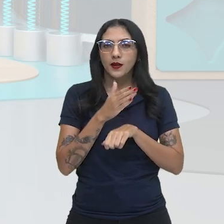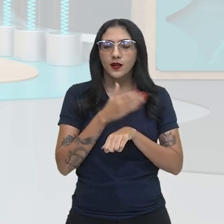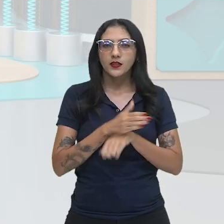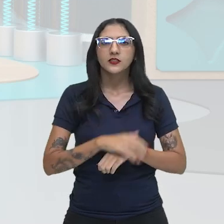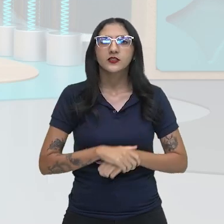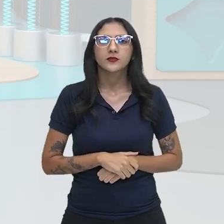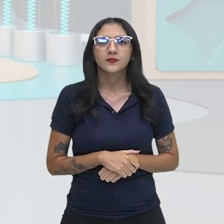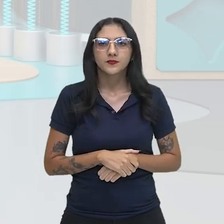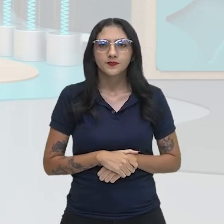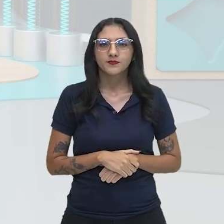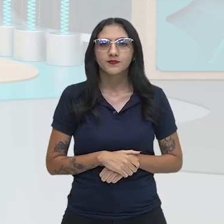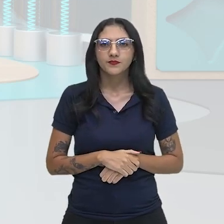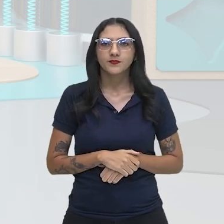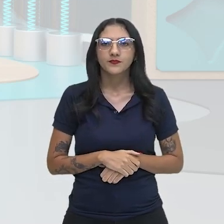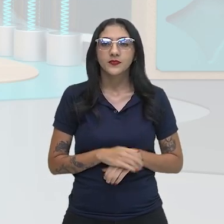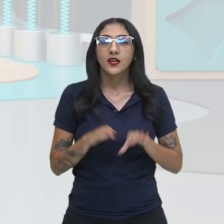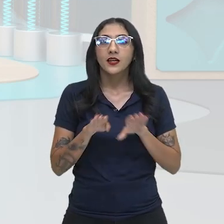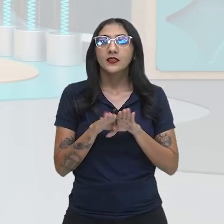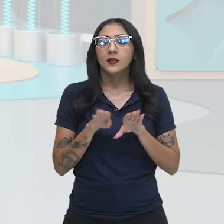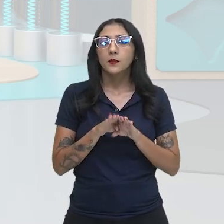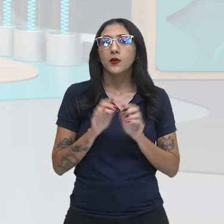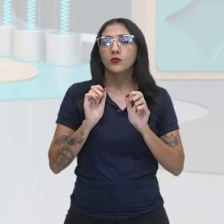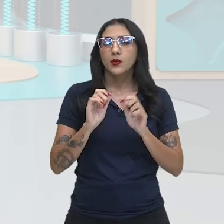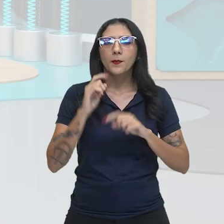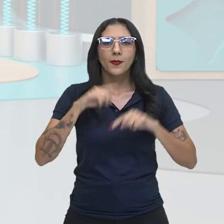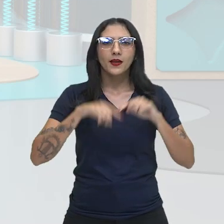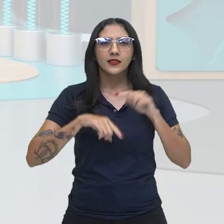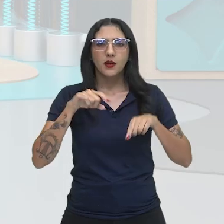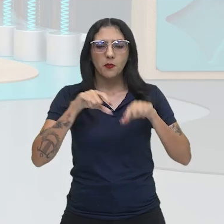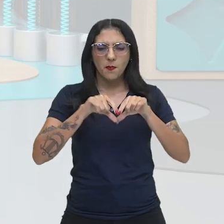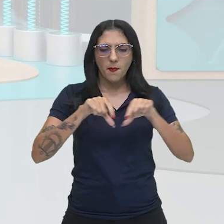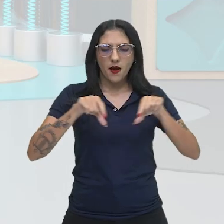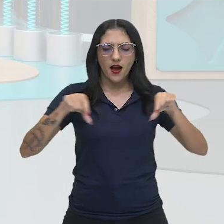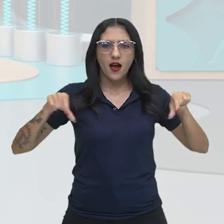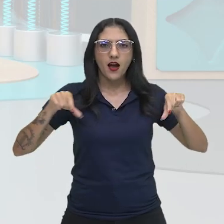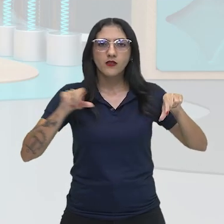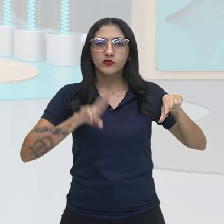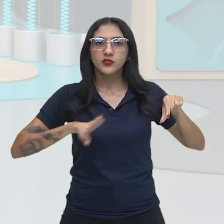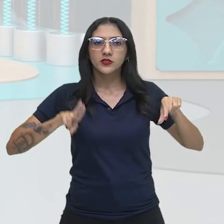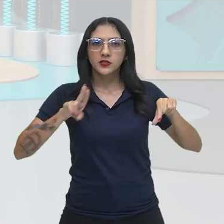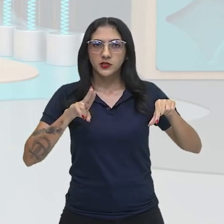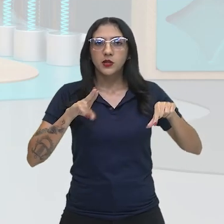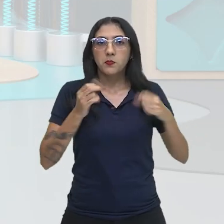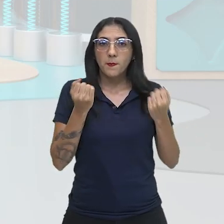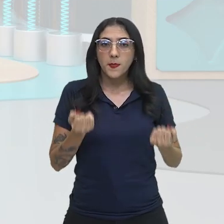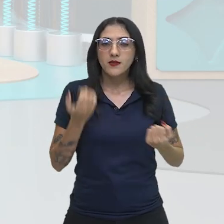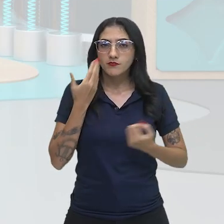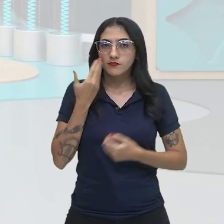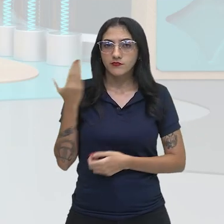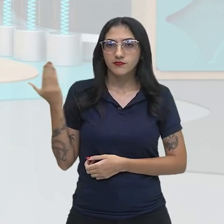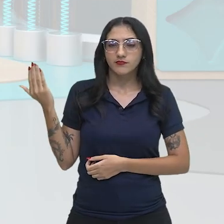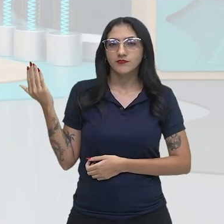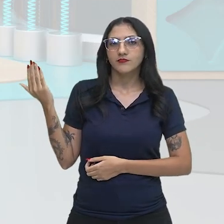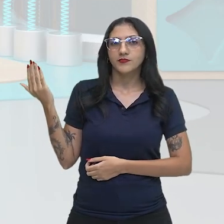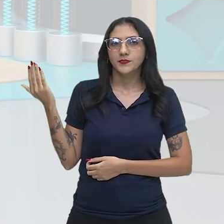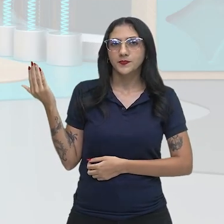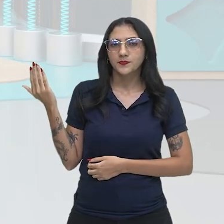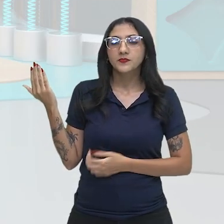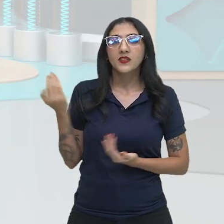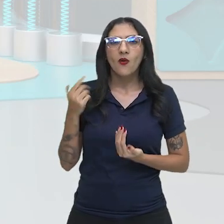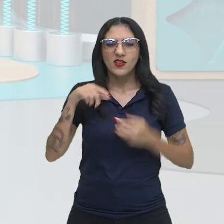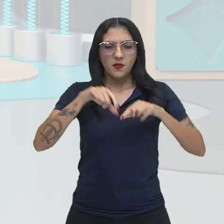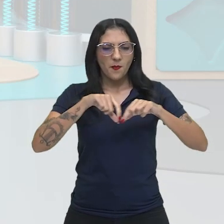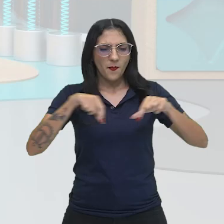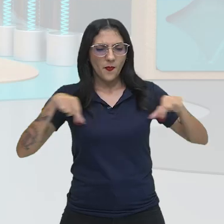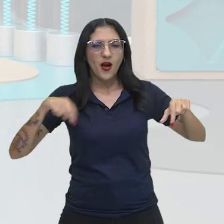prosseguir, são as barras com anilhas. Vamos ver? Muito bem. As barras com